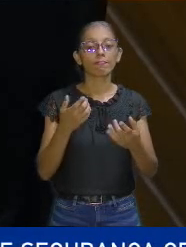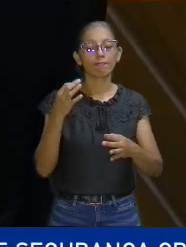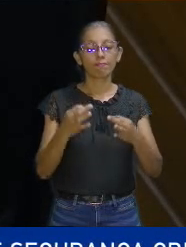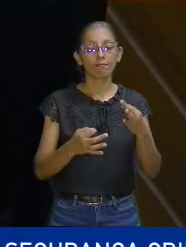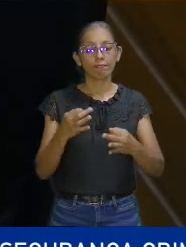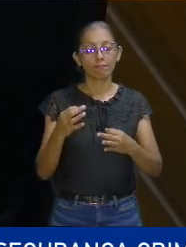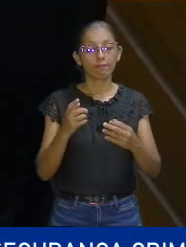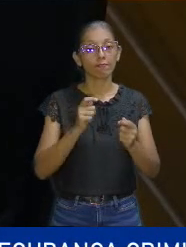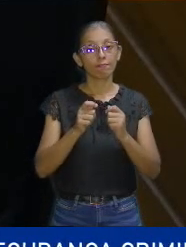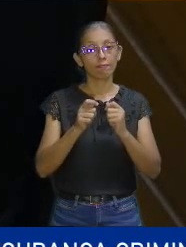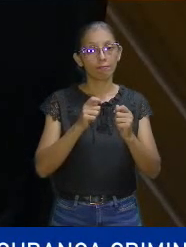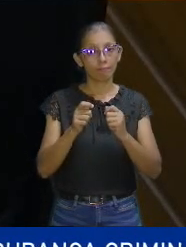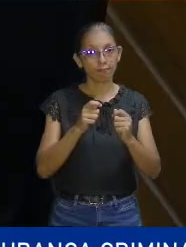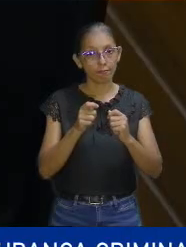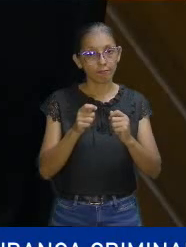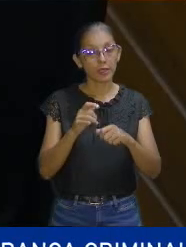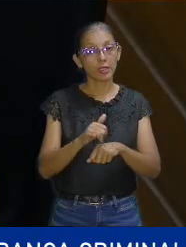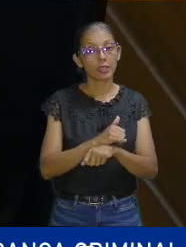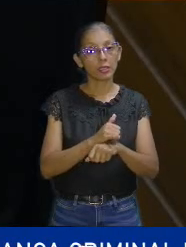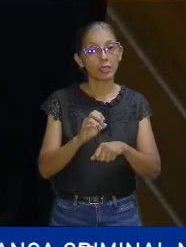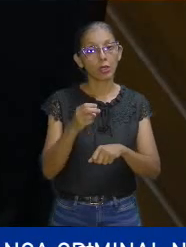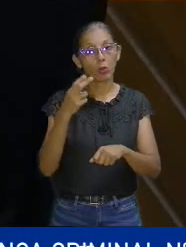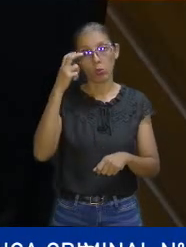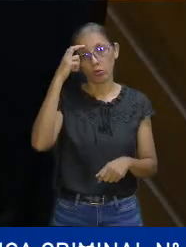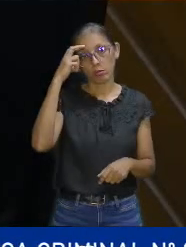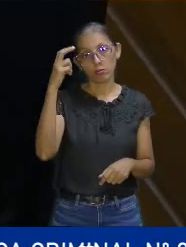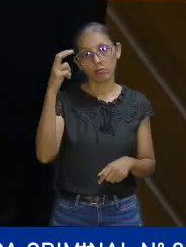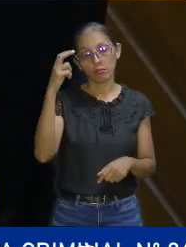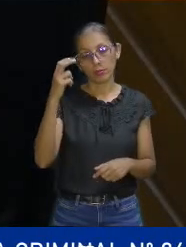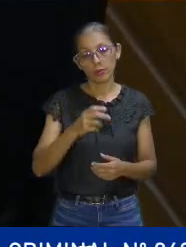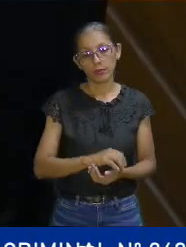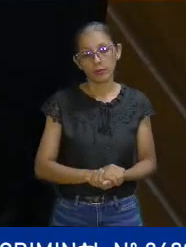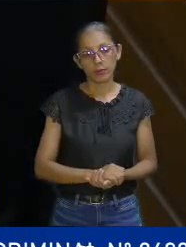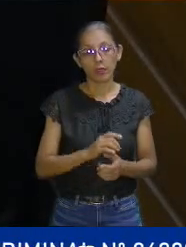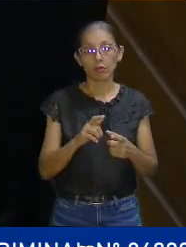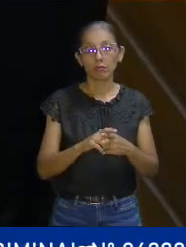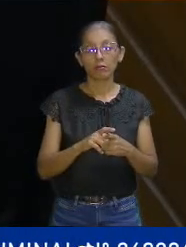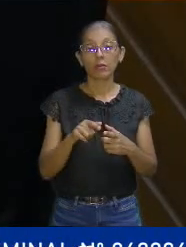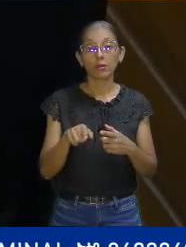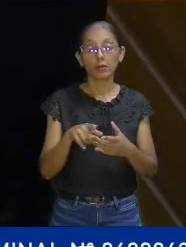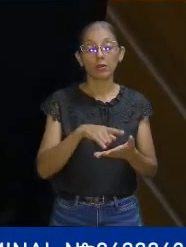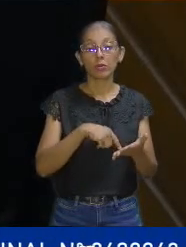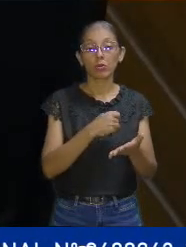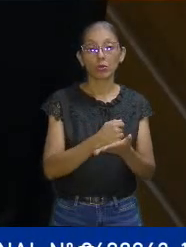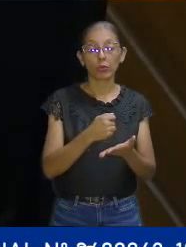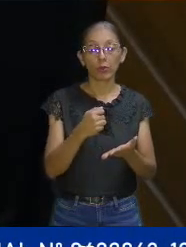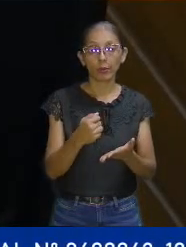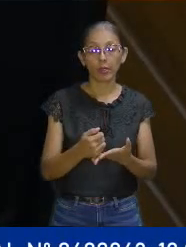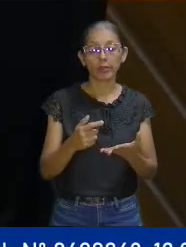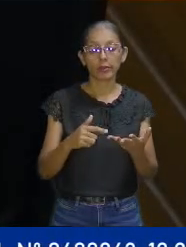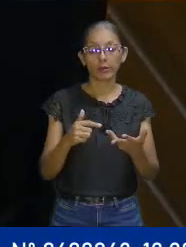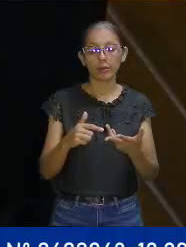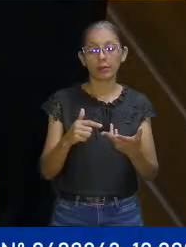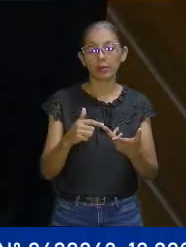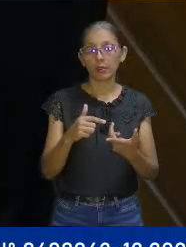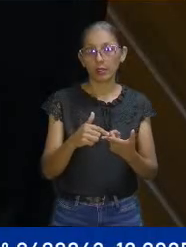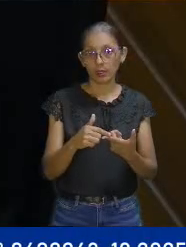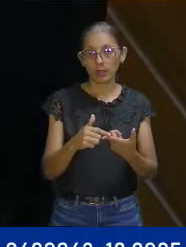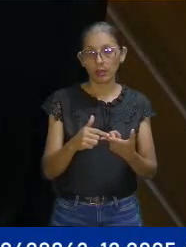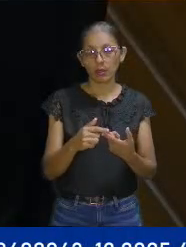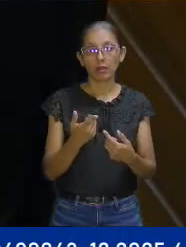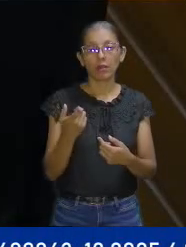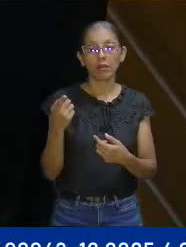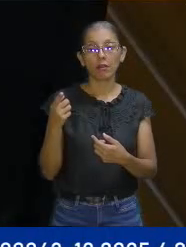estratégica ou de inteligência. Grande parte dos documentos requeridos pelo impetrante não se refere a elementos de